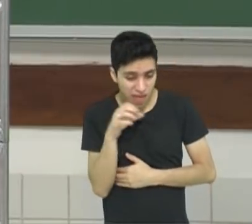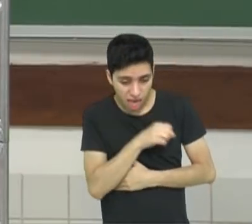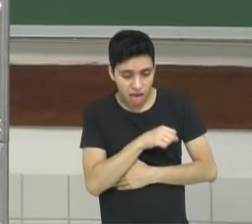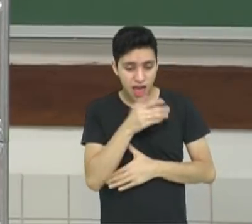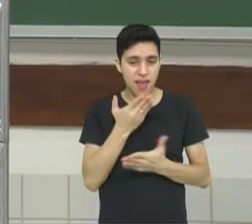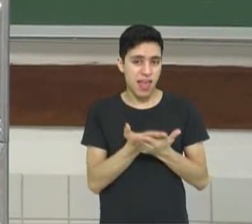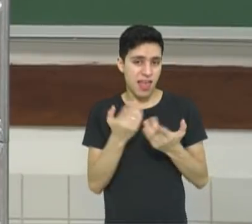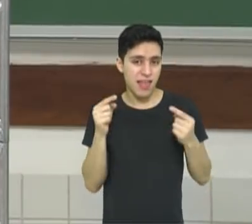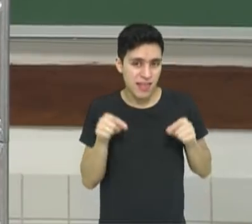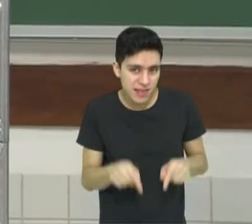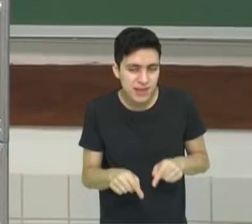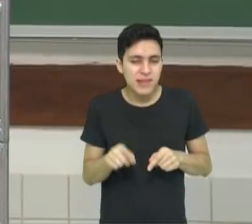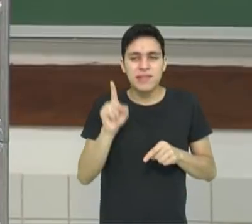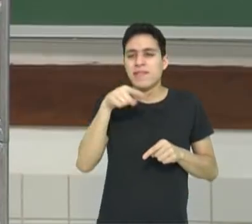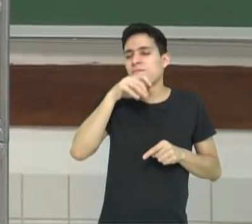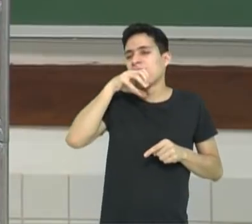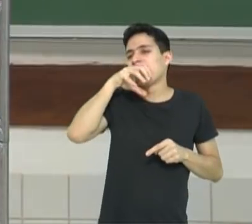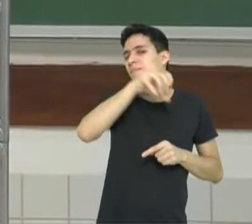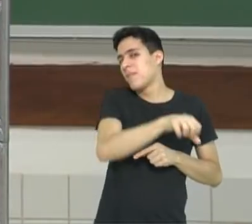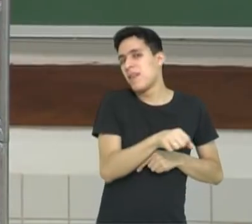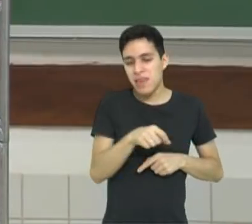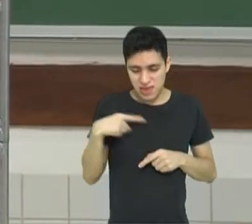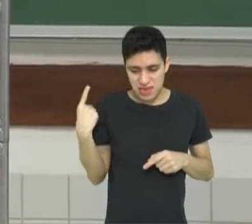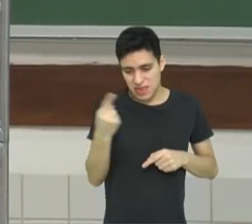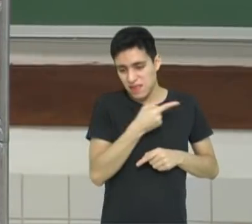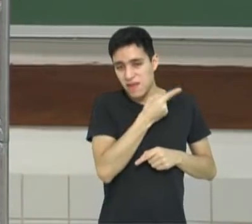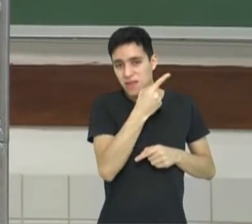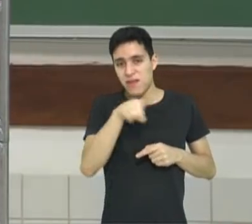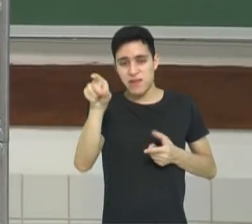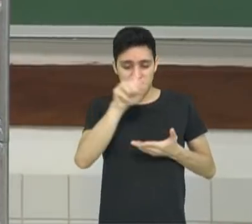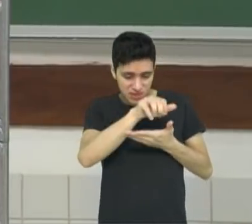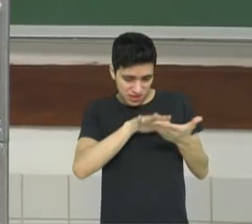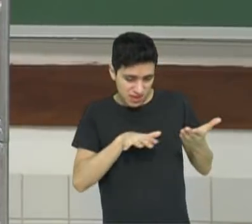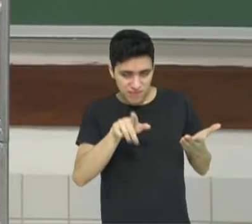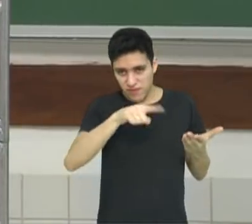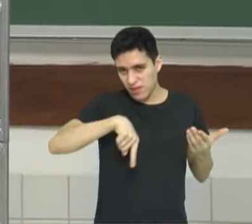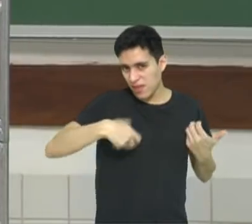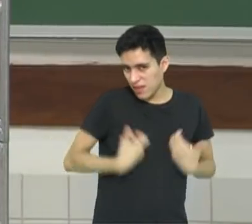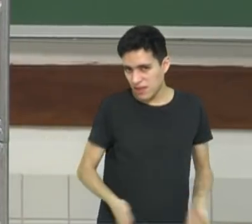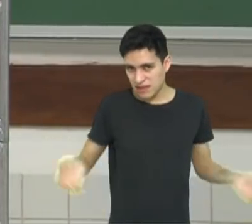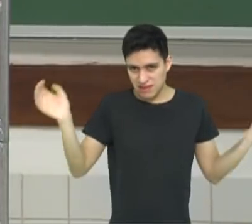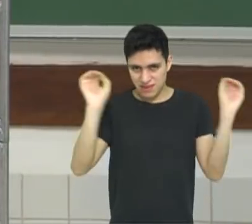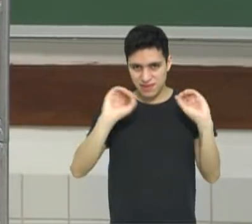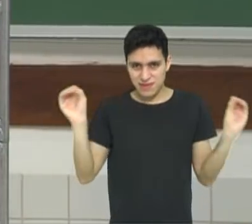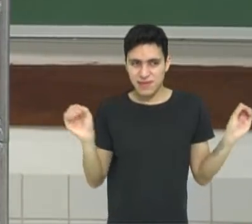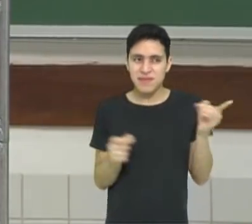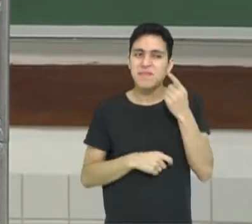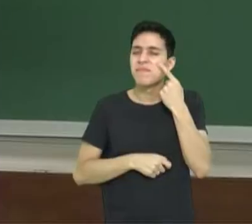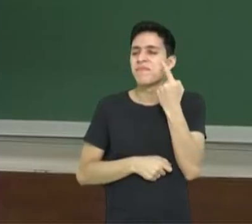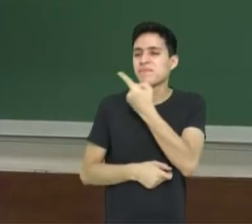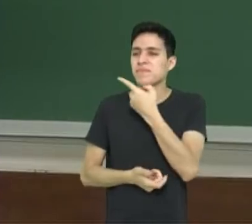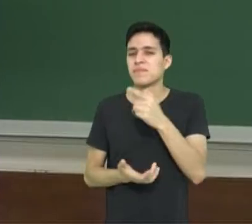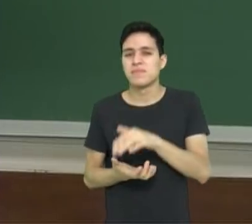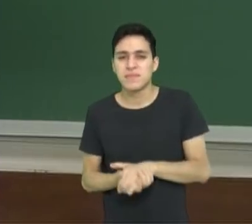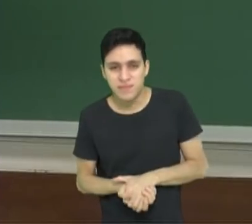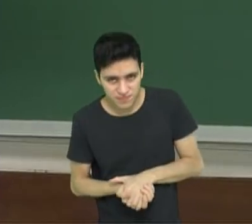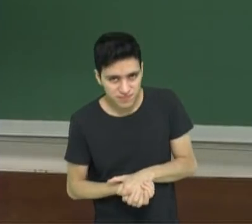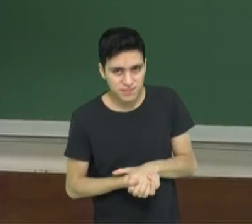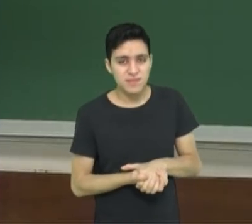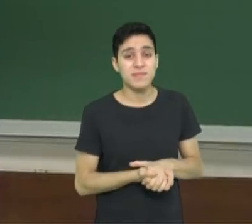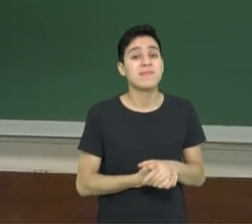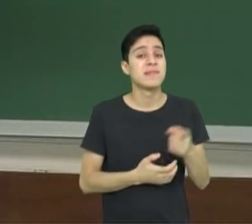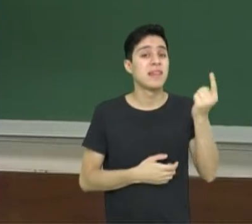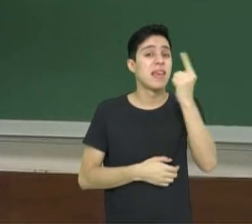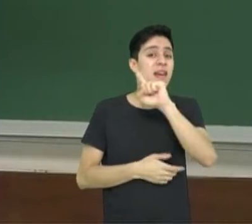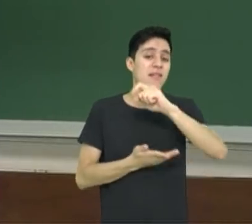essa aula? É muito rápido e nós já vamos para o último exercício para não te cansar, tá bom? Então vamos lá. Só que o